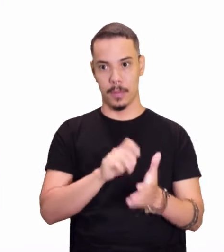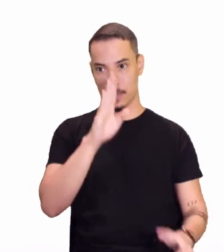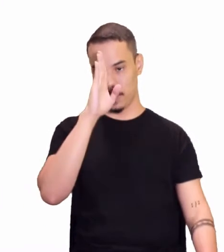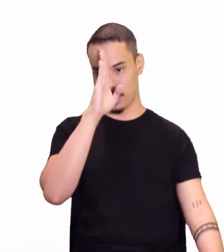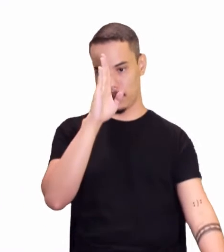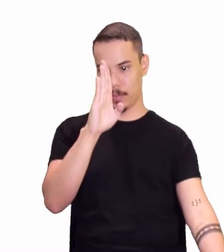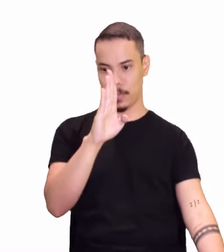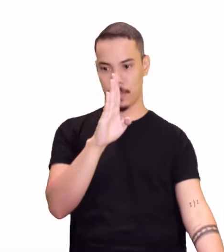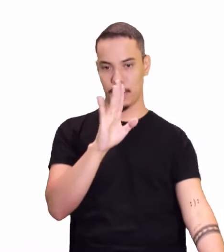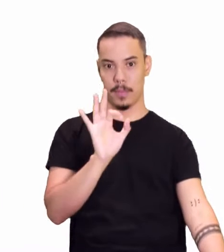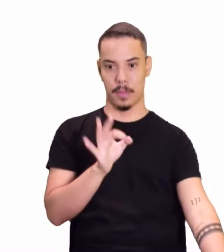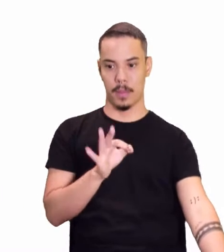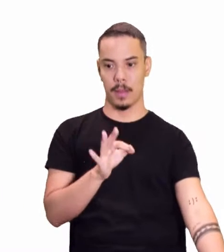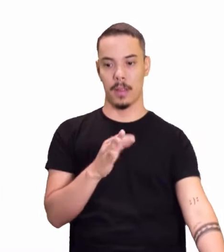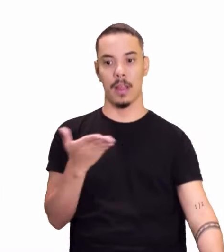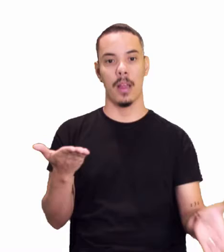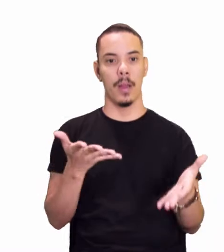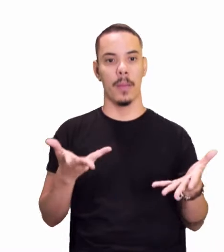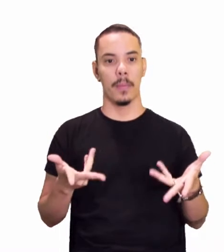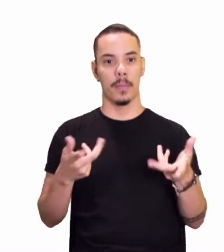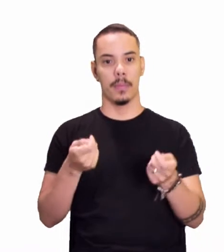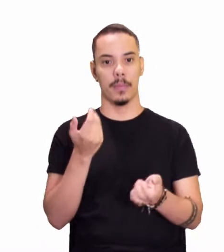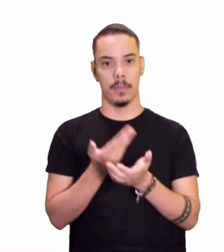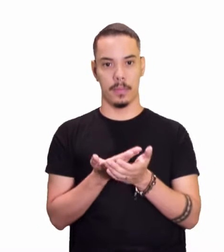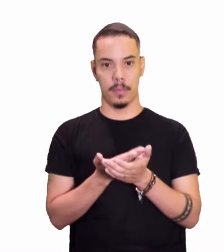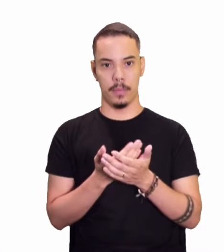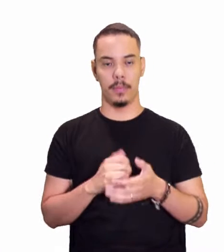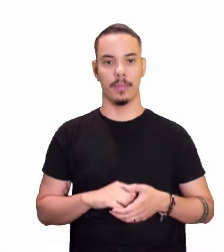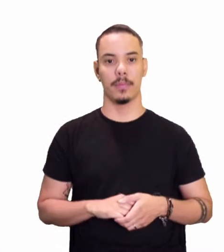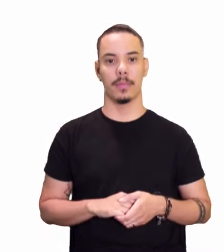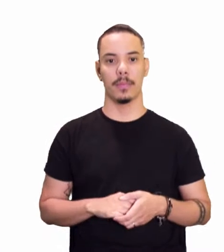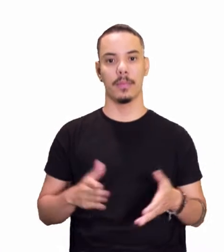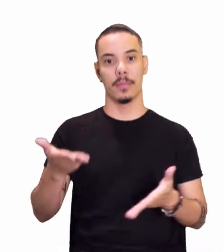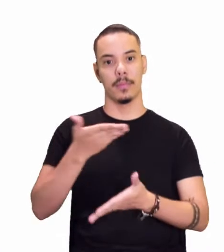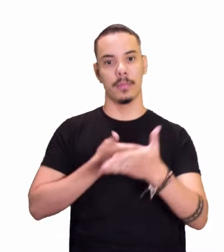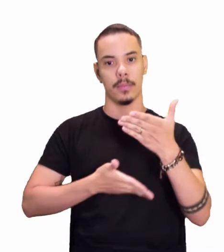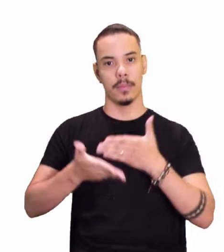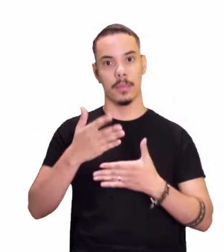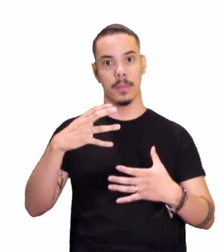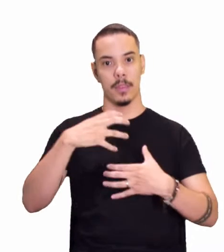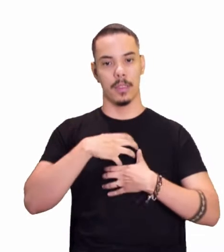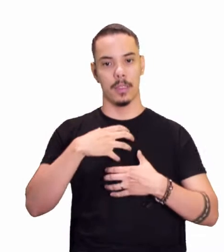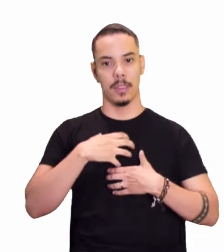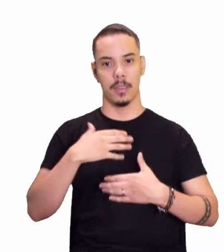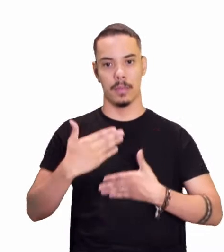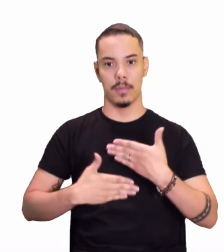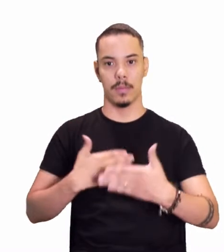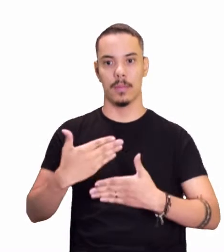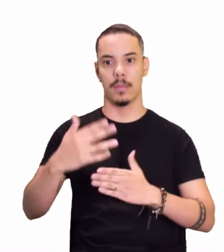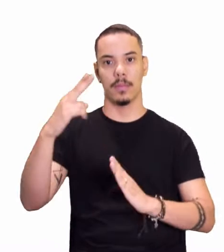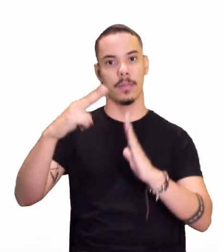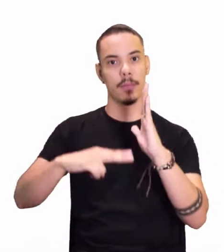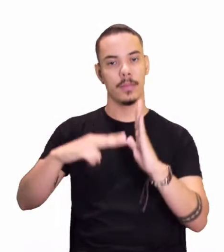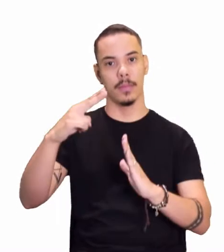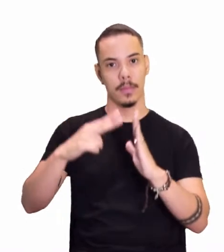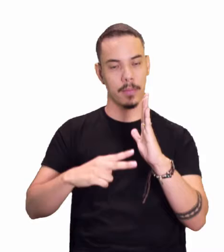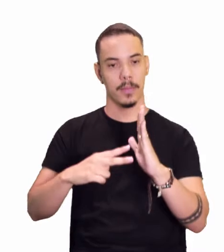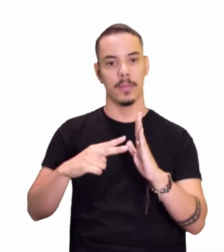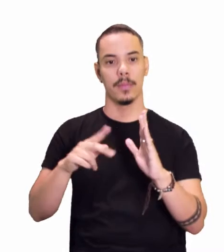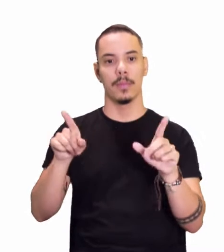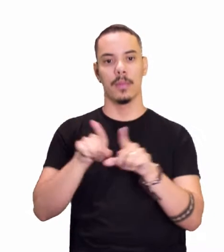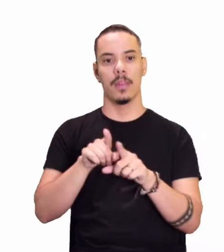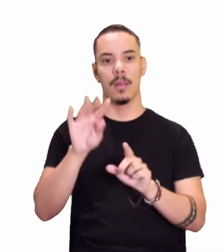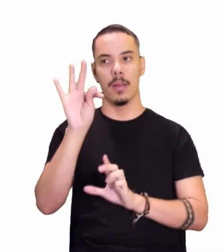obras. Beleza? E vamos à habilidade da aula. Compartilhar os sentidos construídos na leitura e escuta